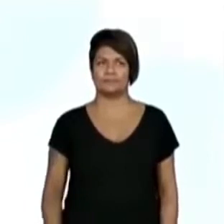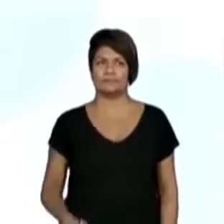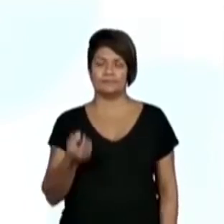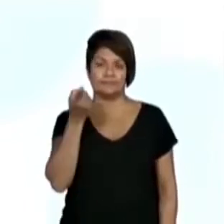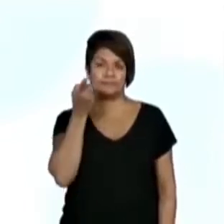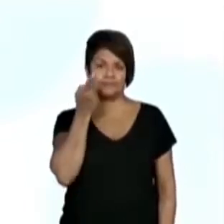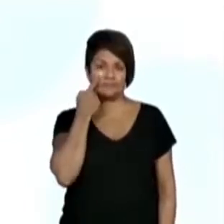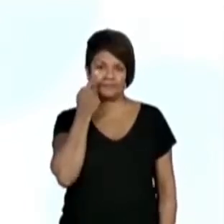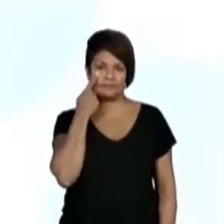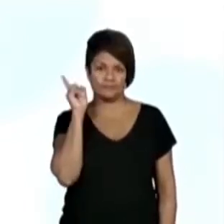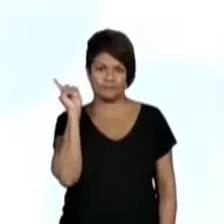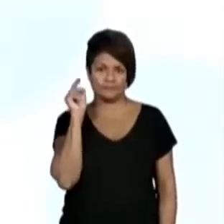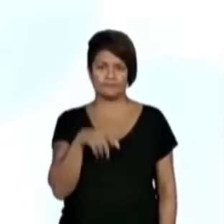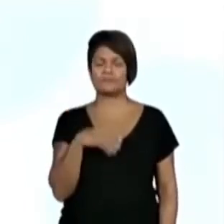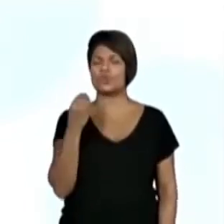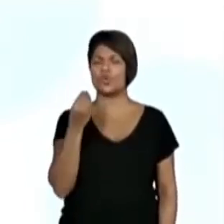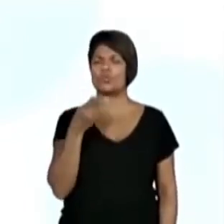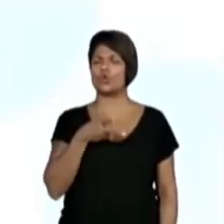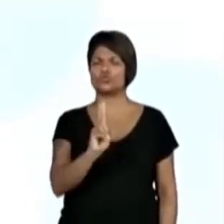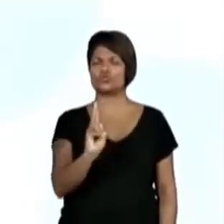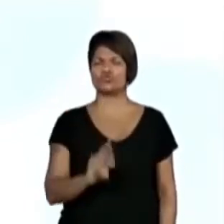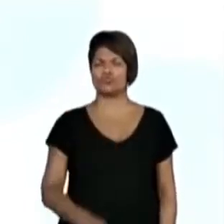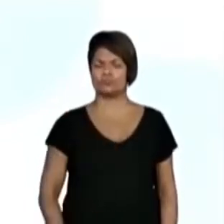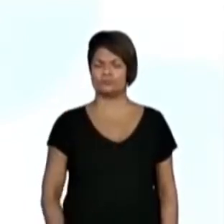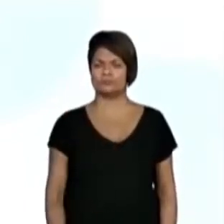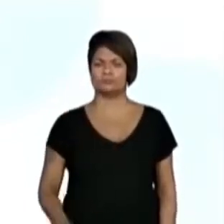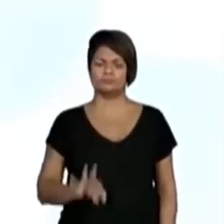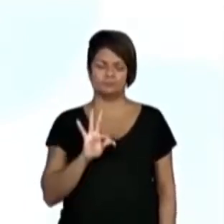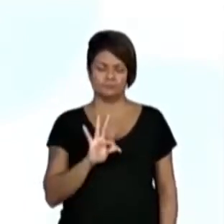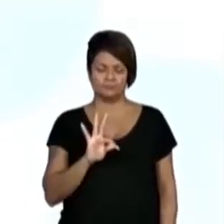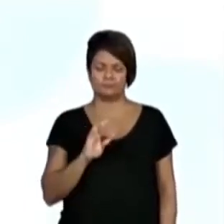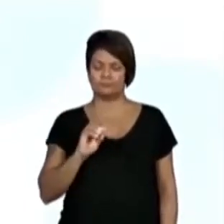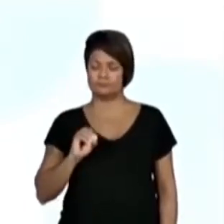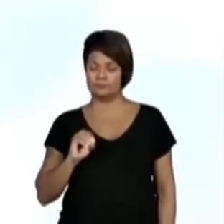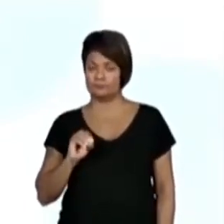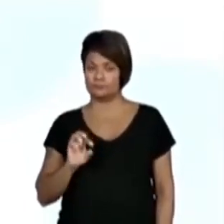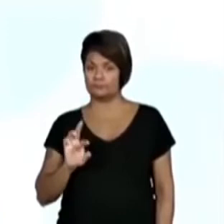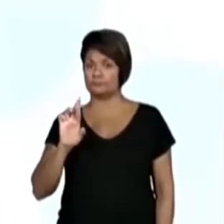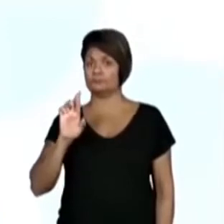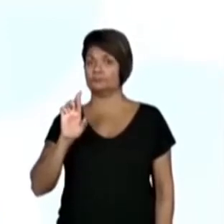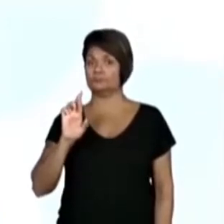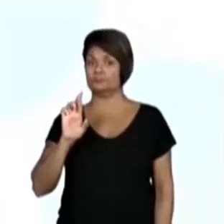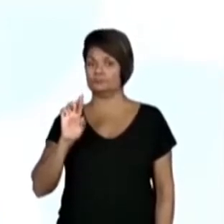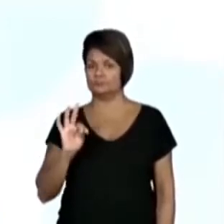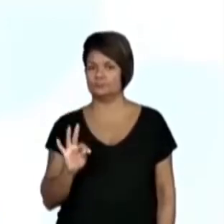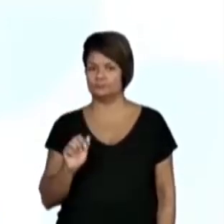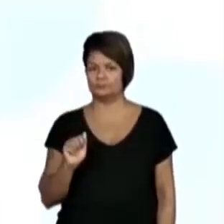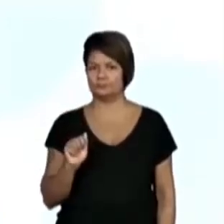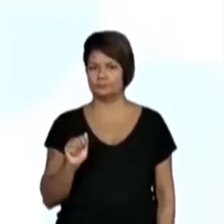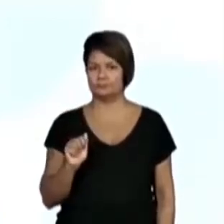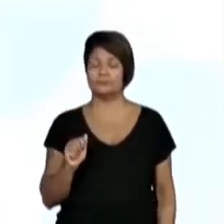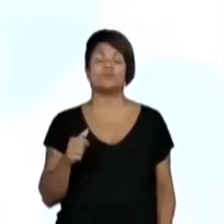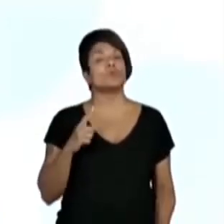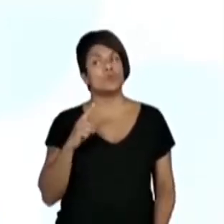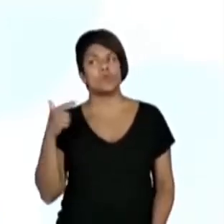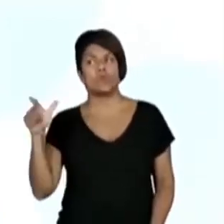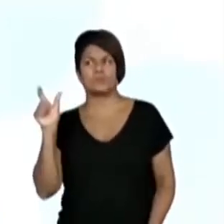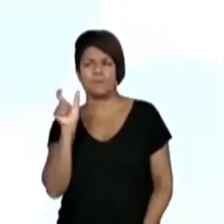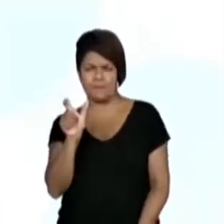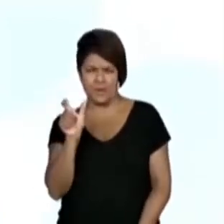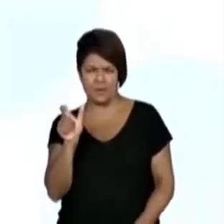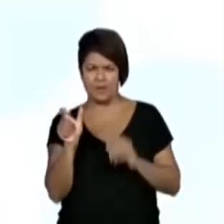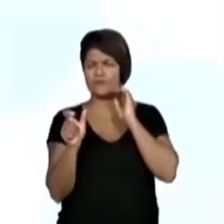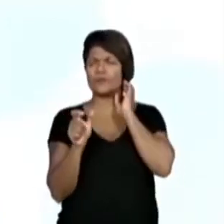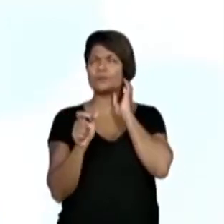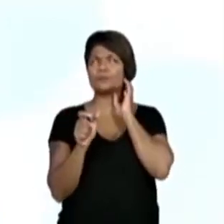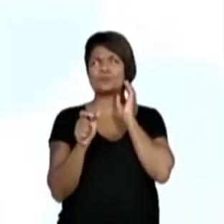Vejam, e agora como é que eu continuo a escrita de torta? Tem uma palavra que eu já escrevi bastante com vocês na